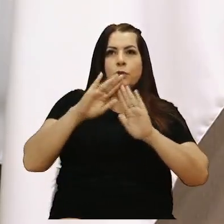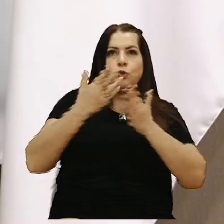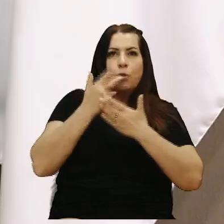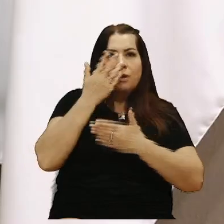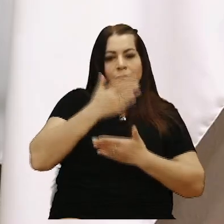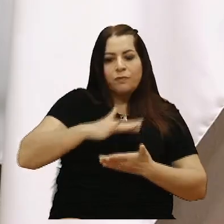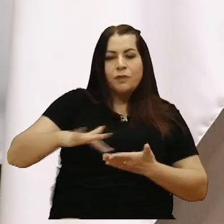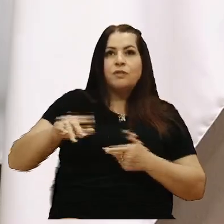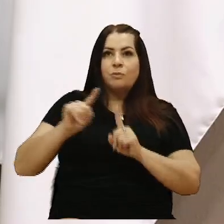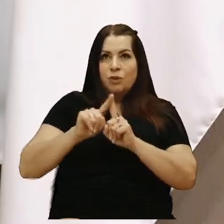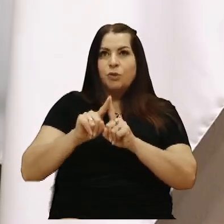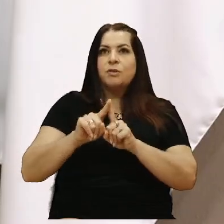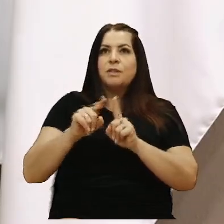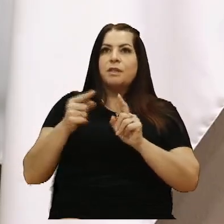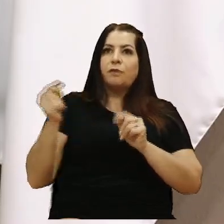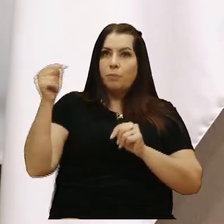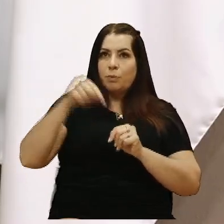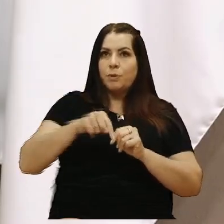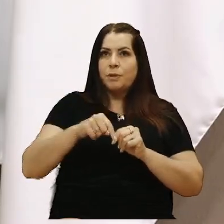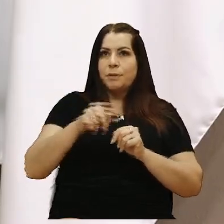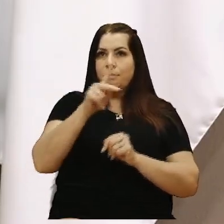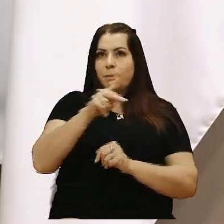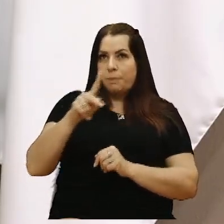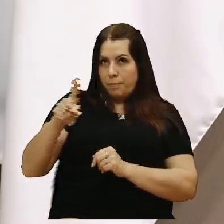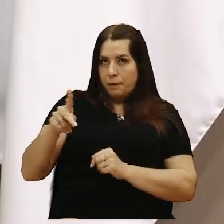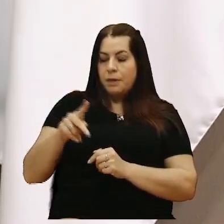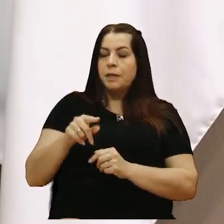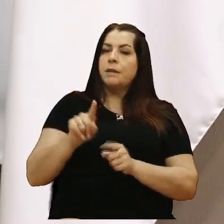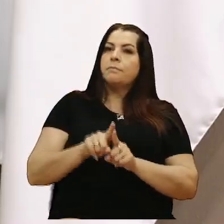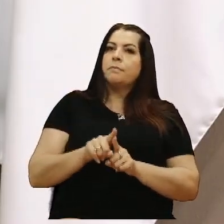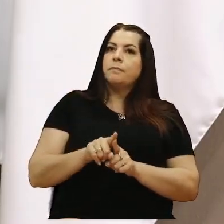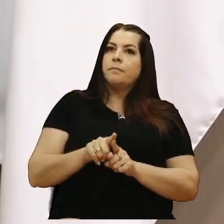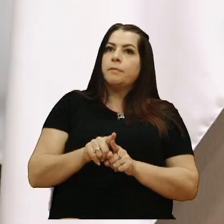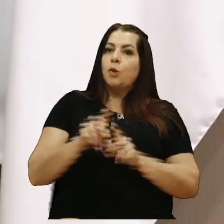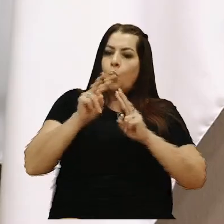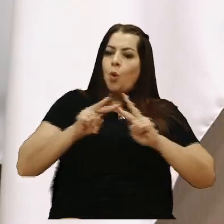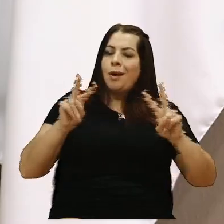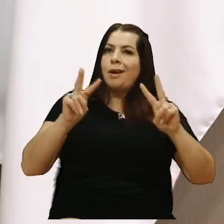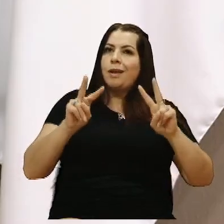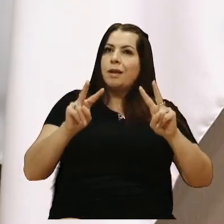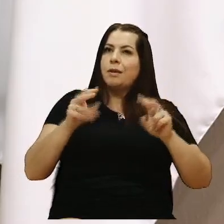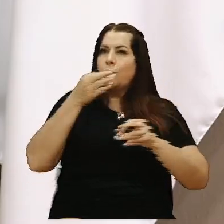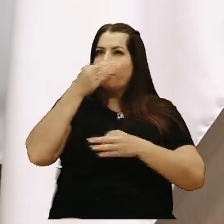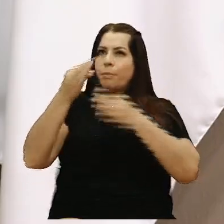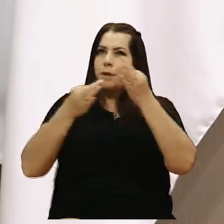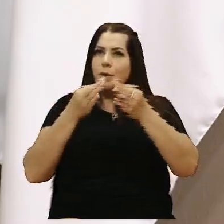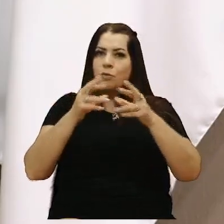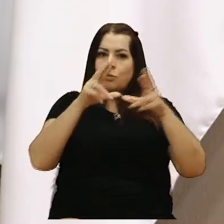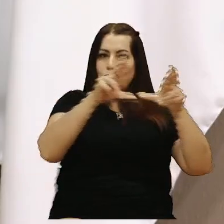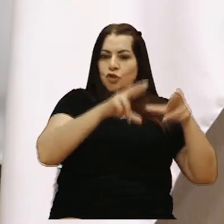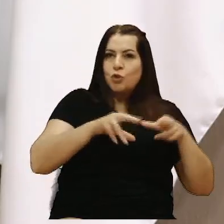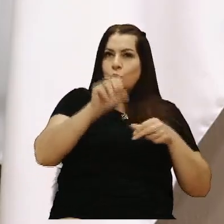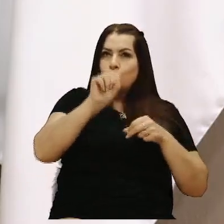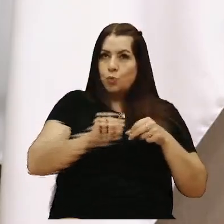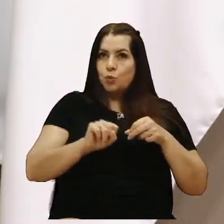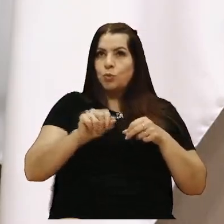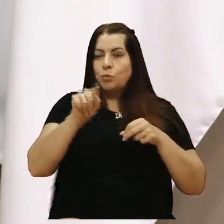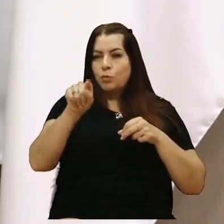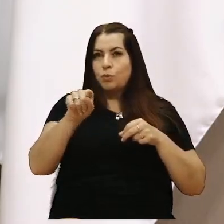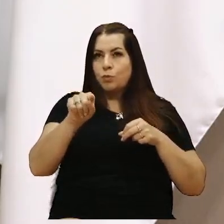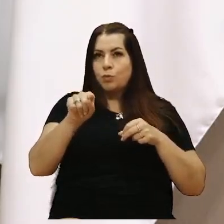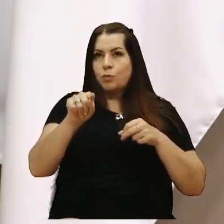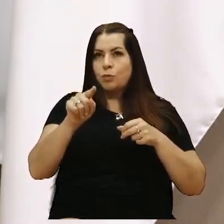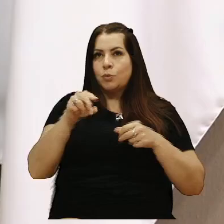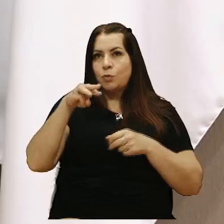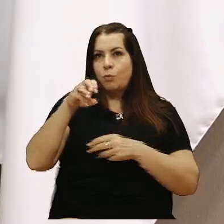educação infantil que foram trazidas pelas PPPs, e olhar para as que foram sugeridas para a região sul e sugerir uma no